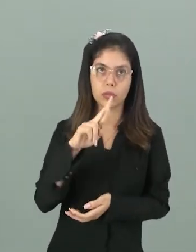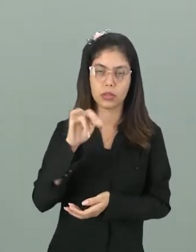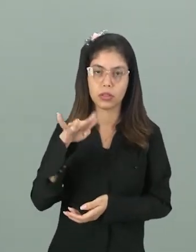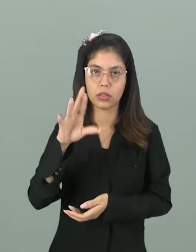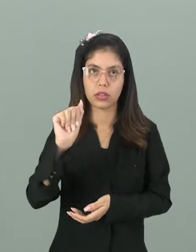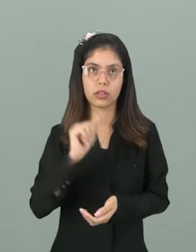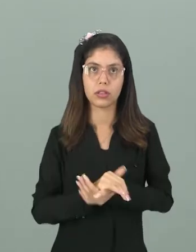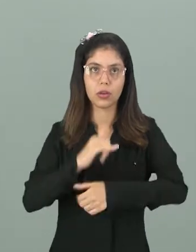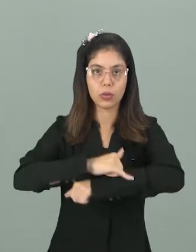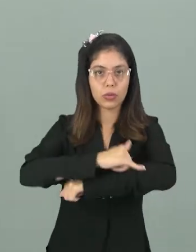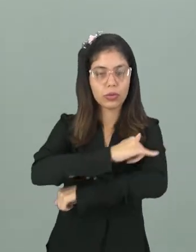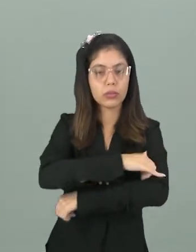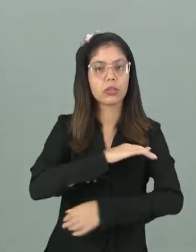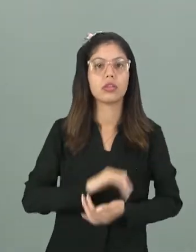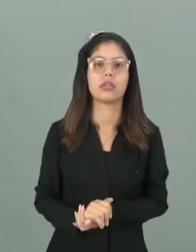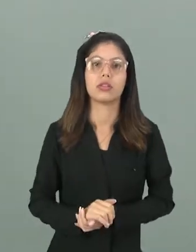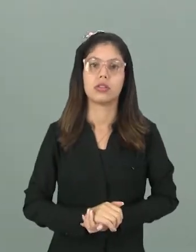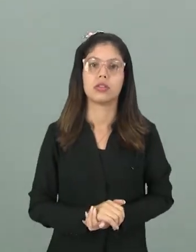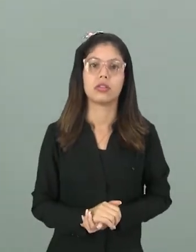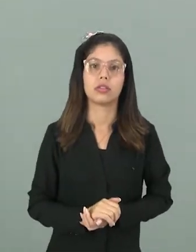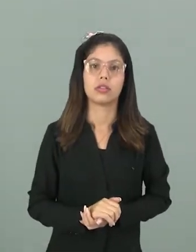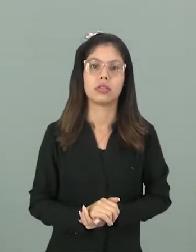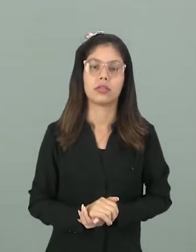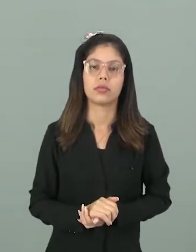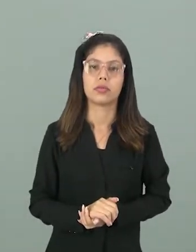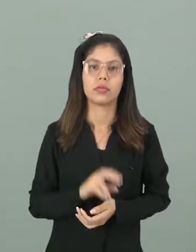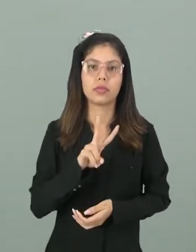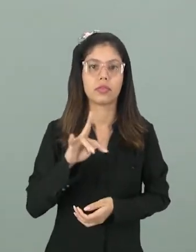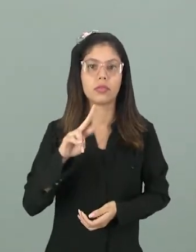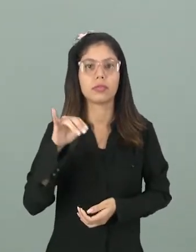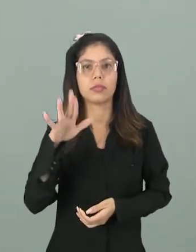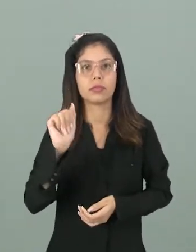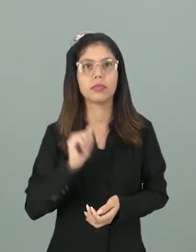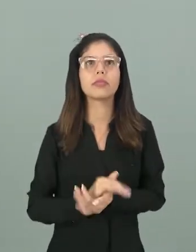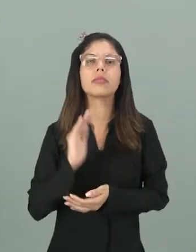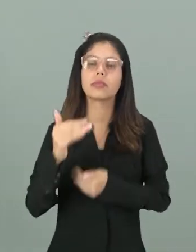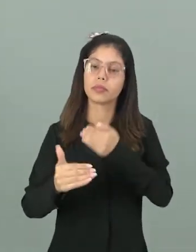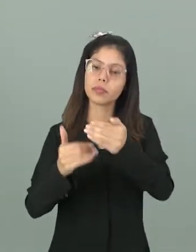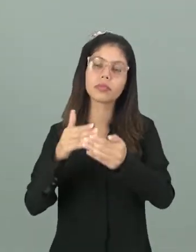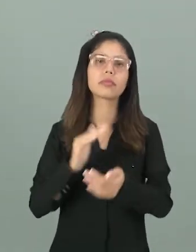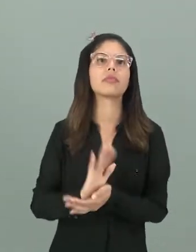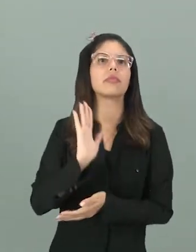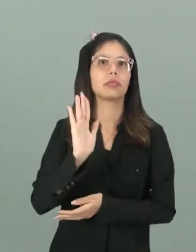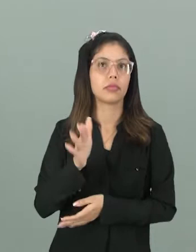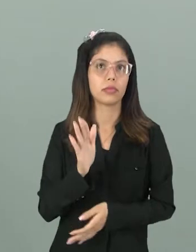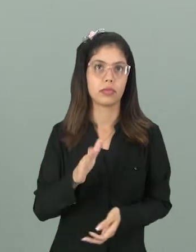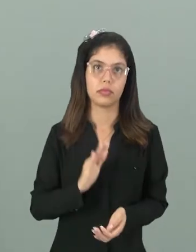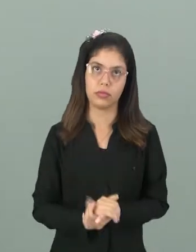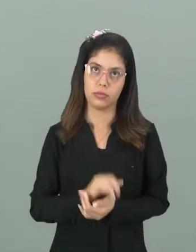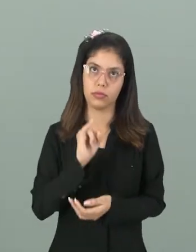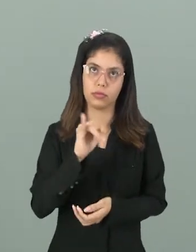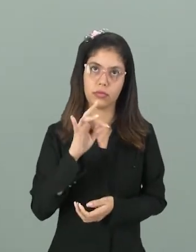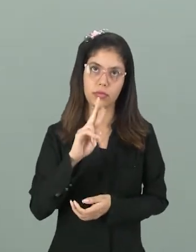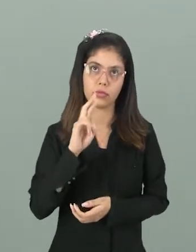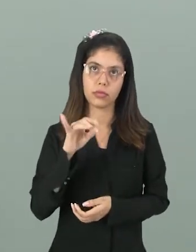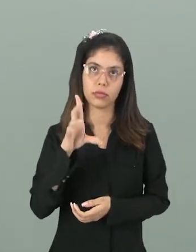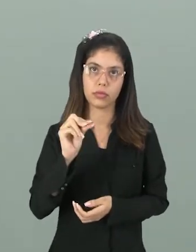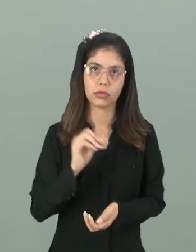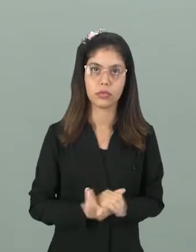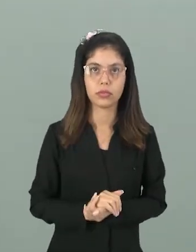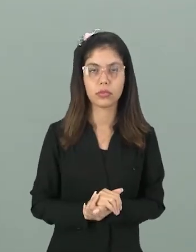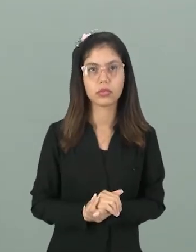proteínas, os lipídios, as vitaminas e assim por diante. Já os sintéticos, como o nome já